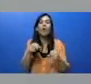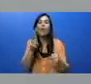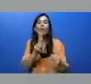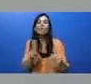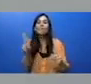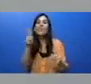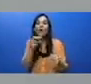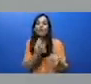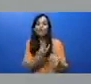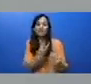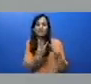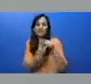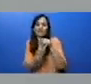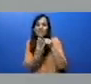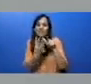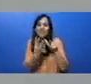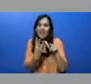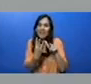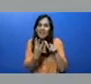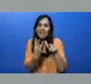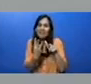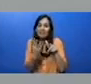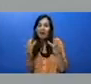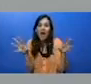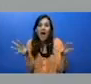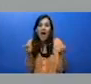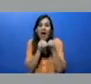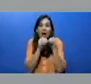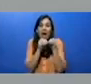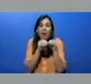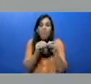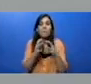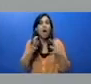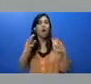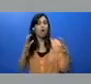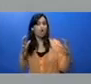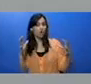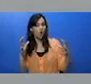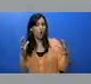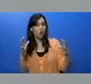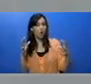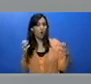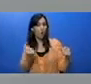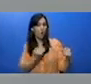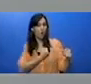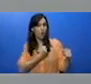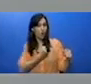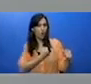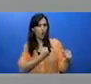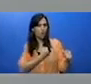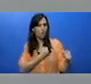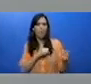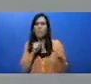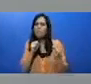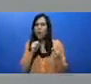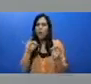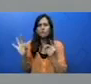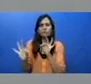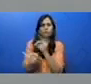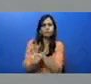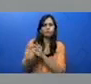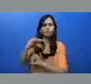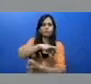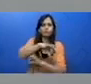3 algarismos para compor o maior número que eu conseguir, certo? Então, eu vou colocar aqui, ó, primeiro,